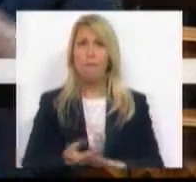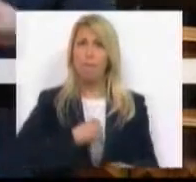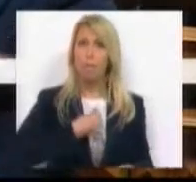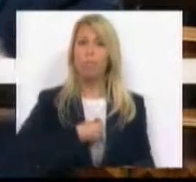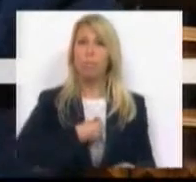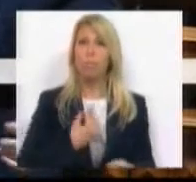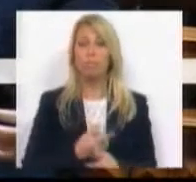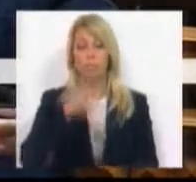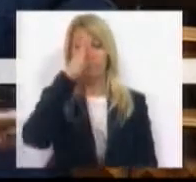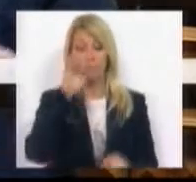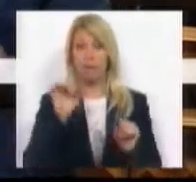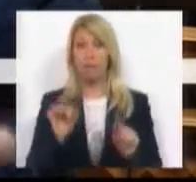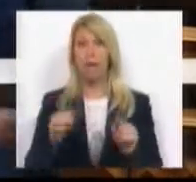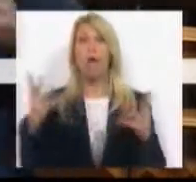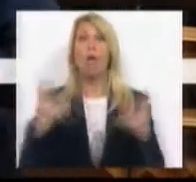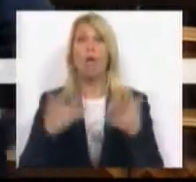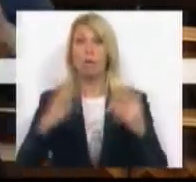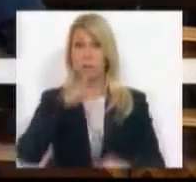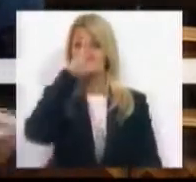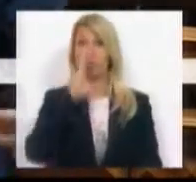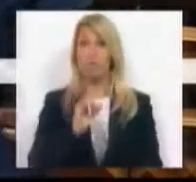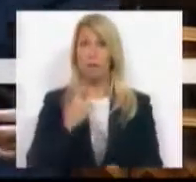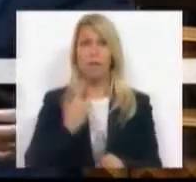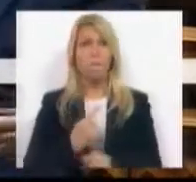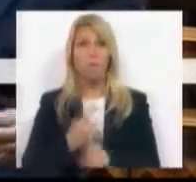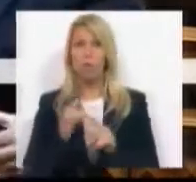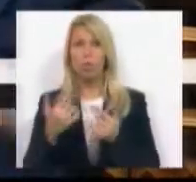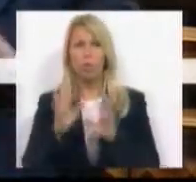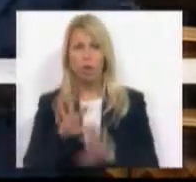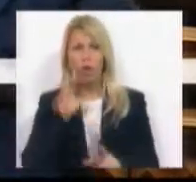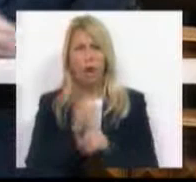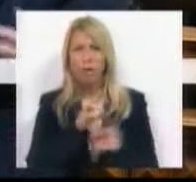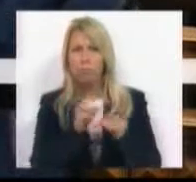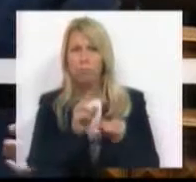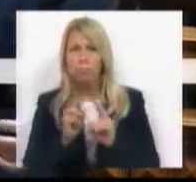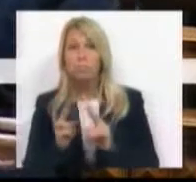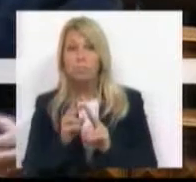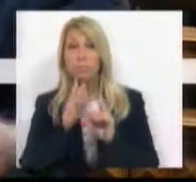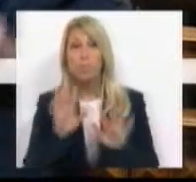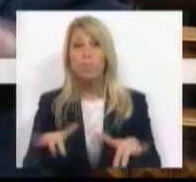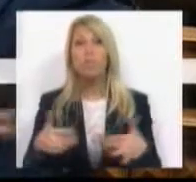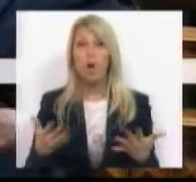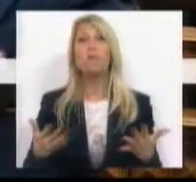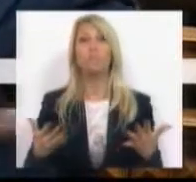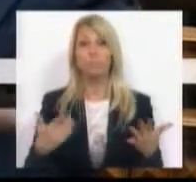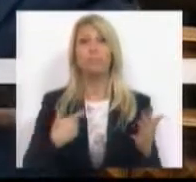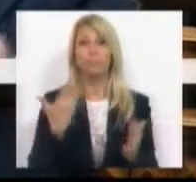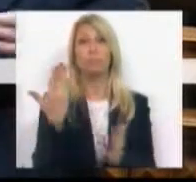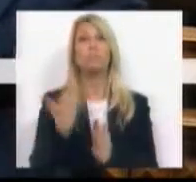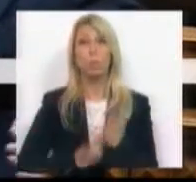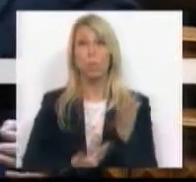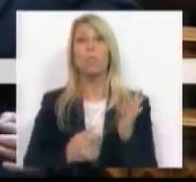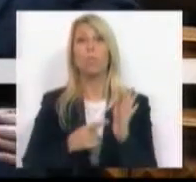que este Orçamento de Estado, mesmo depois de retificado, pode ser um documento ferido de